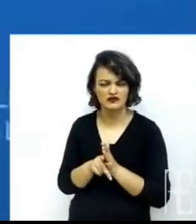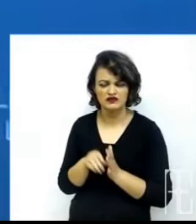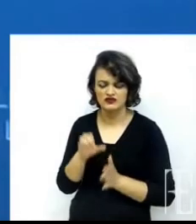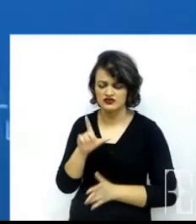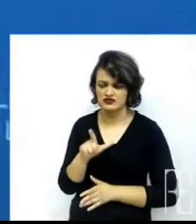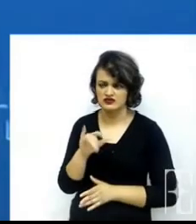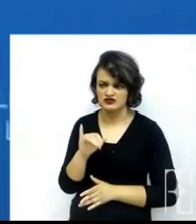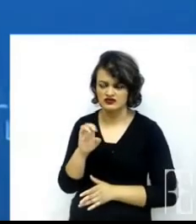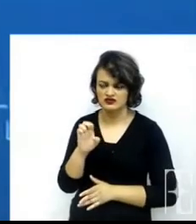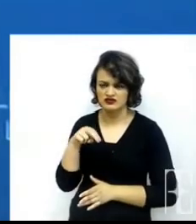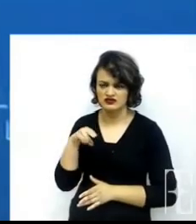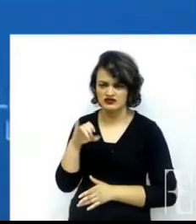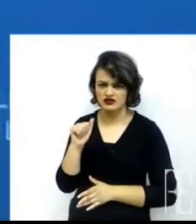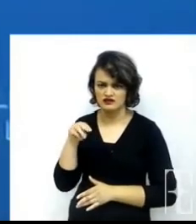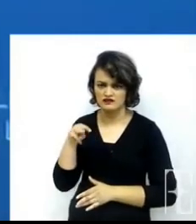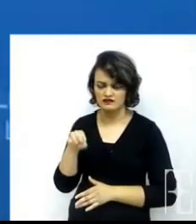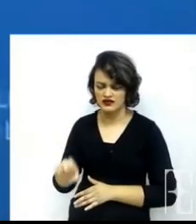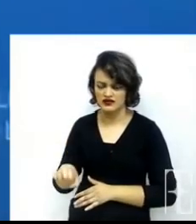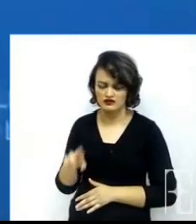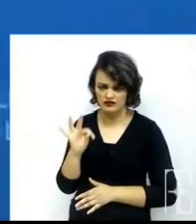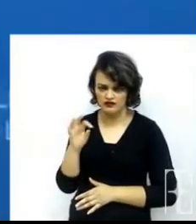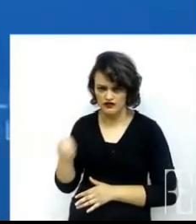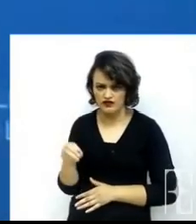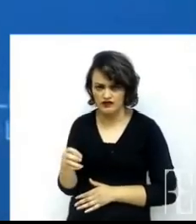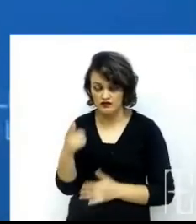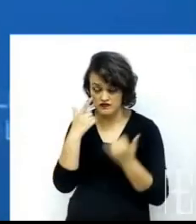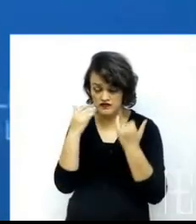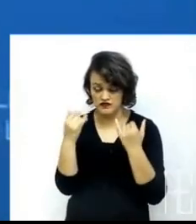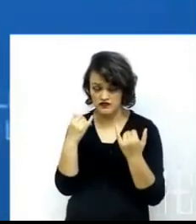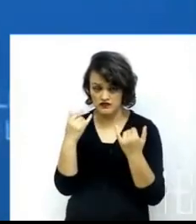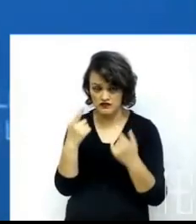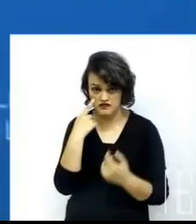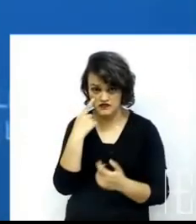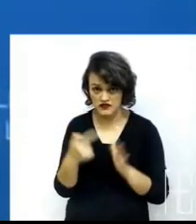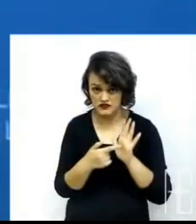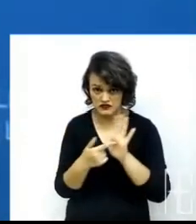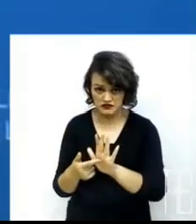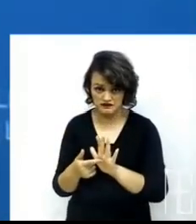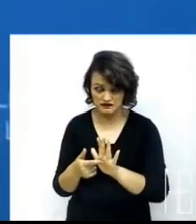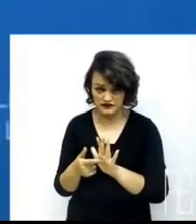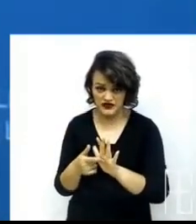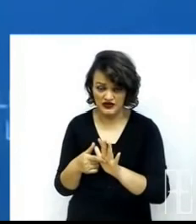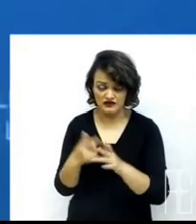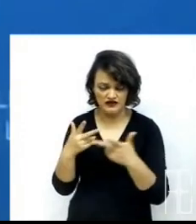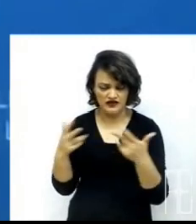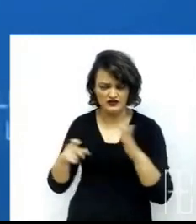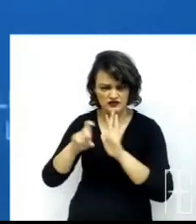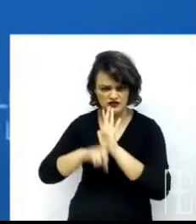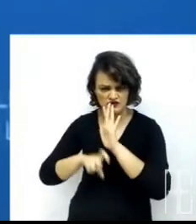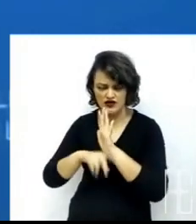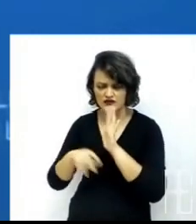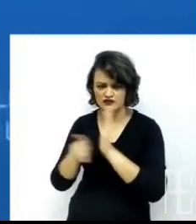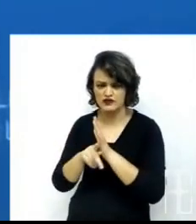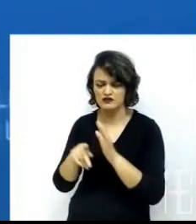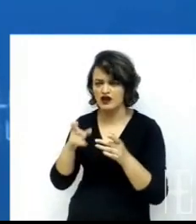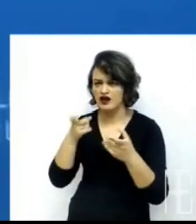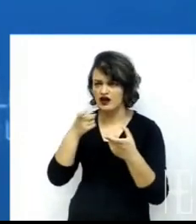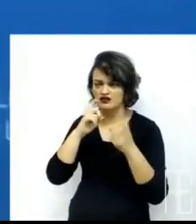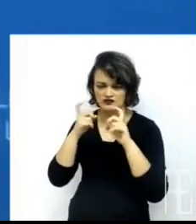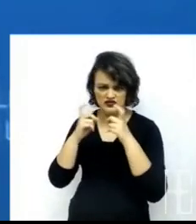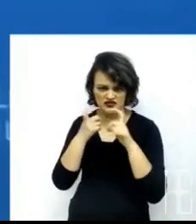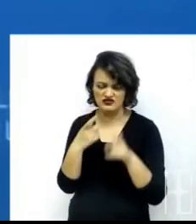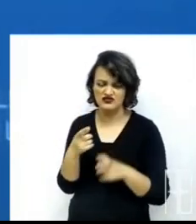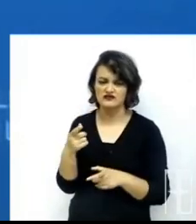única minimizaria os custos jurídicos, os encargos administrativos e